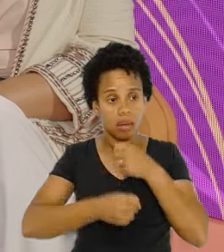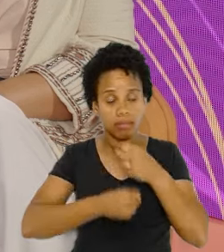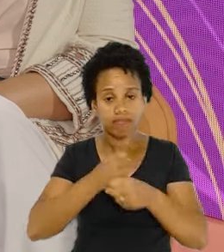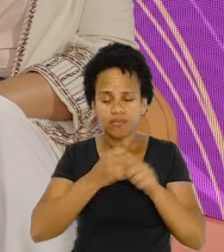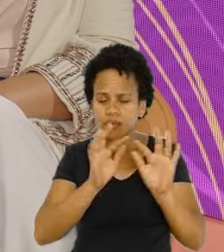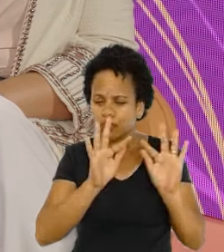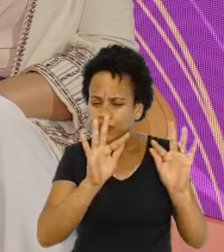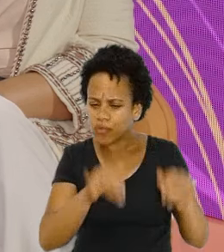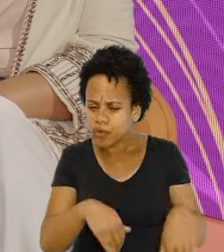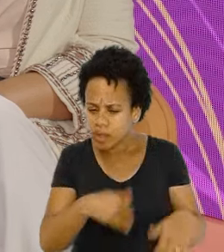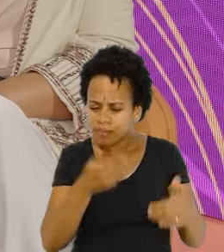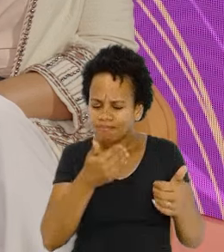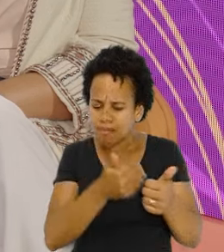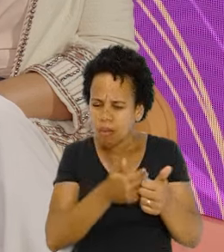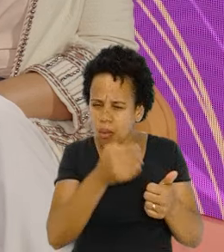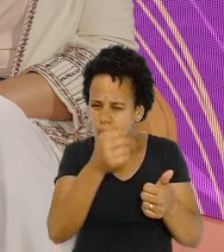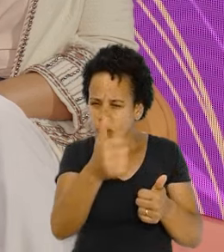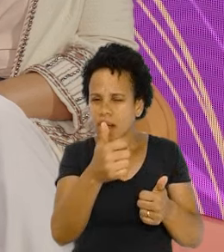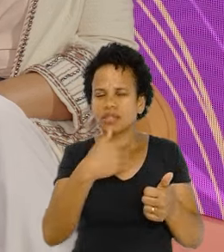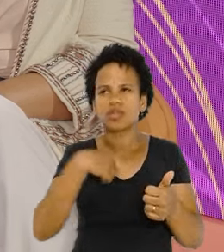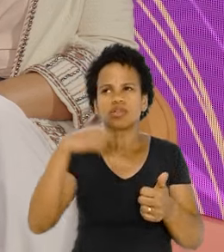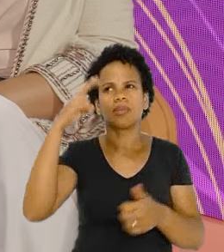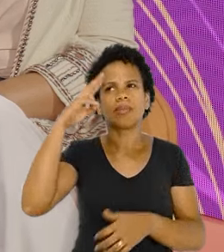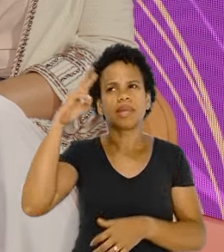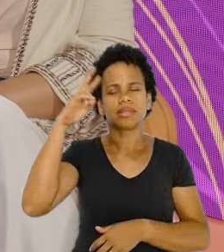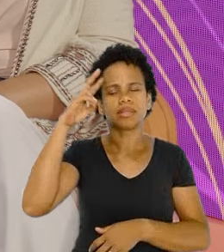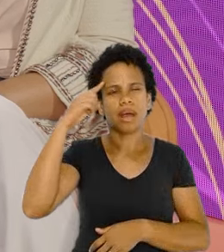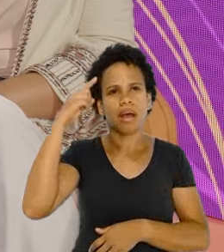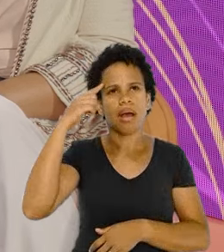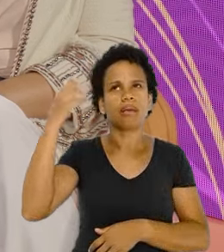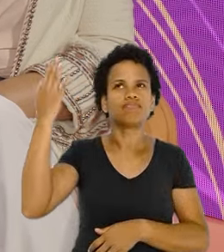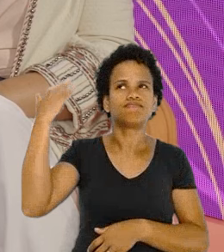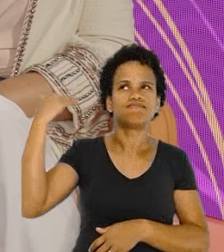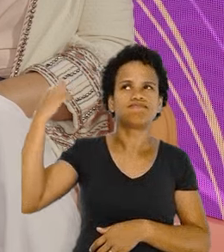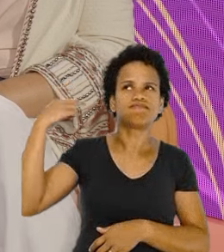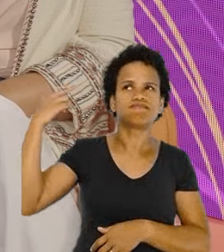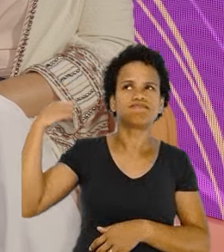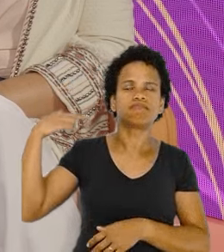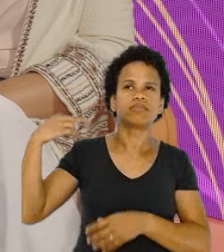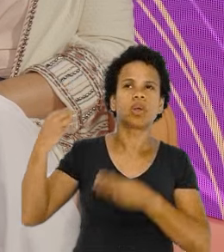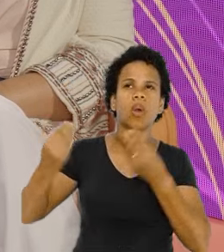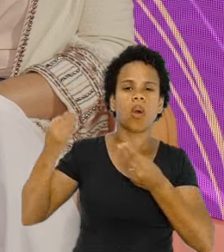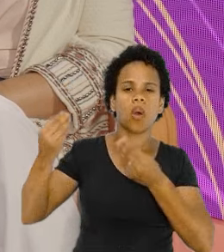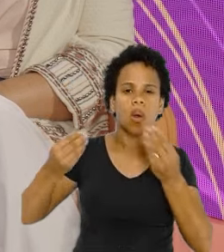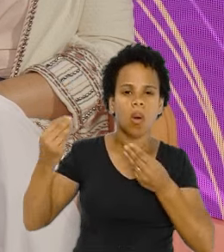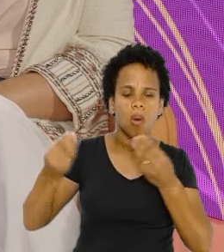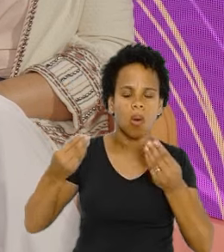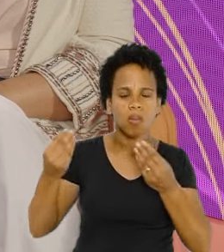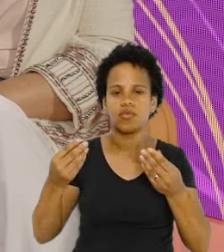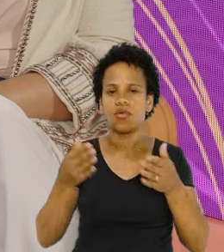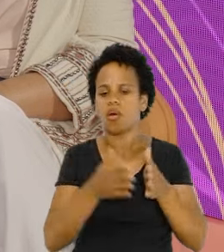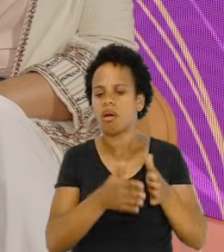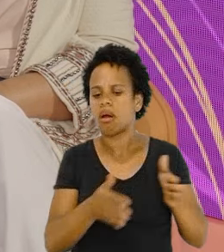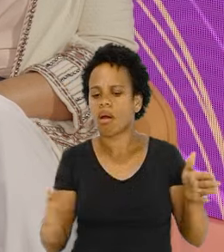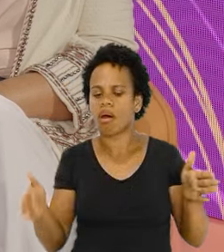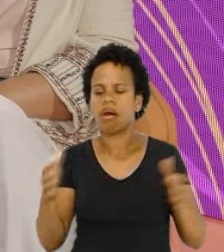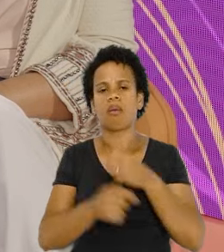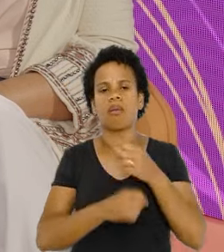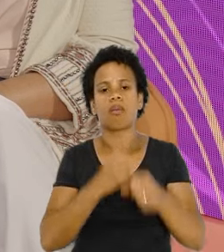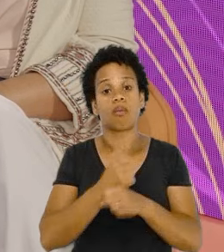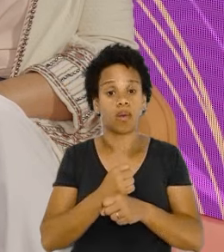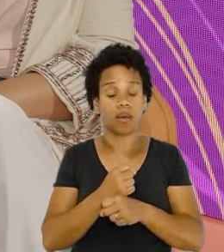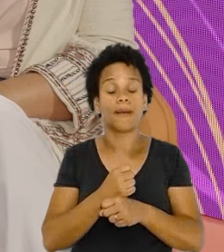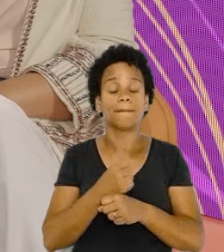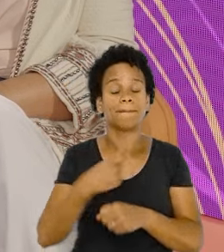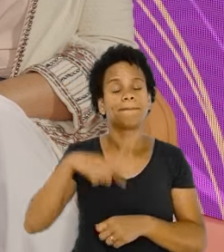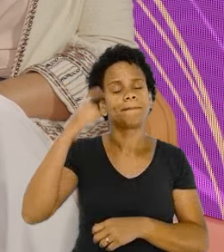pensar fazer um um review aí fazer um uma retrospectiva de como foi nosso ano e a gente